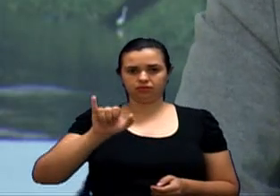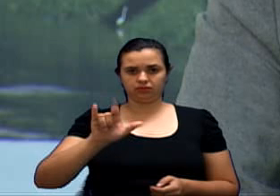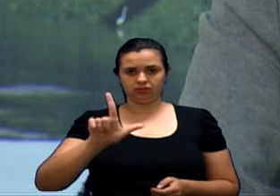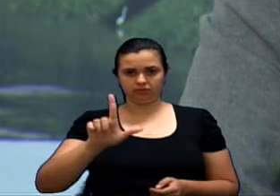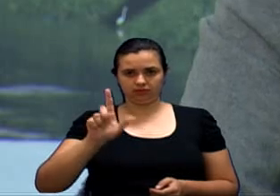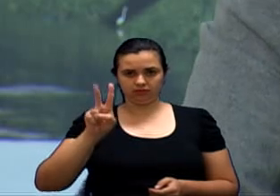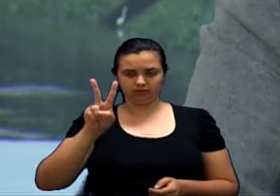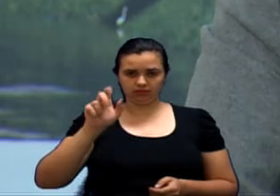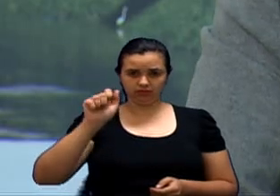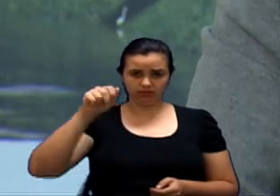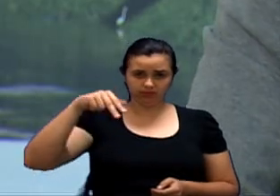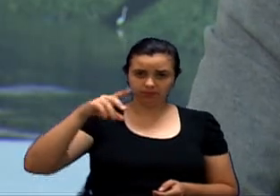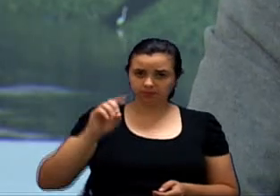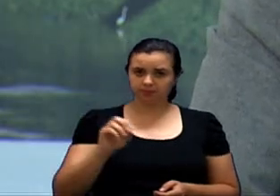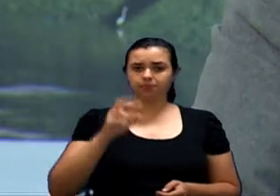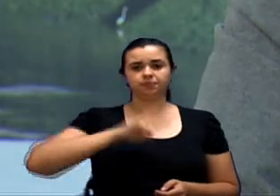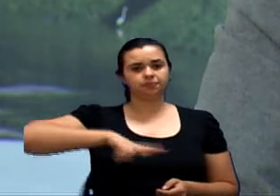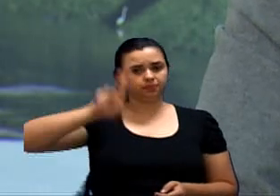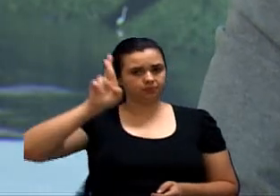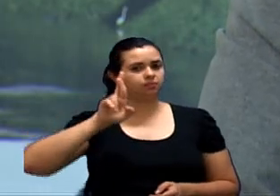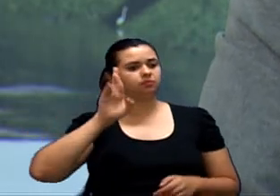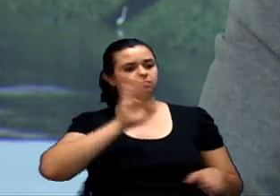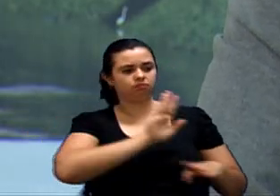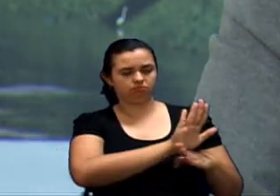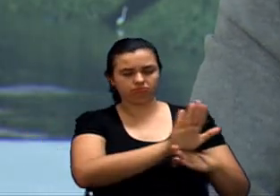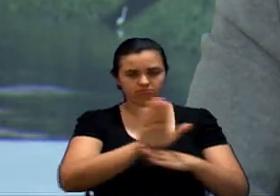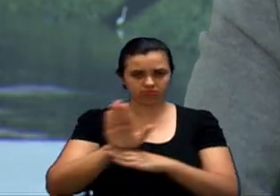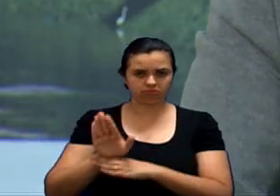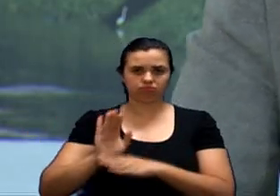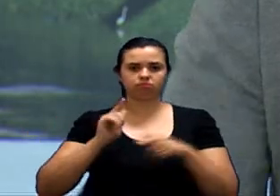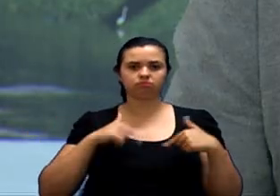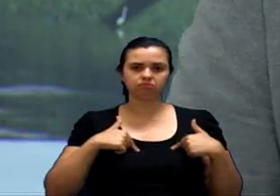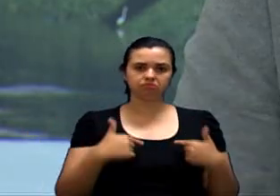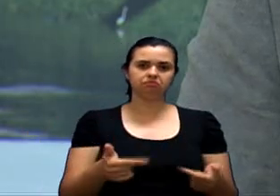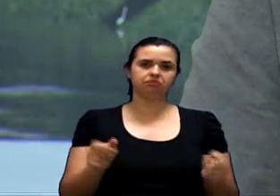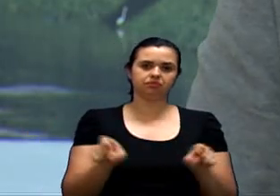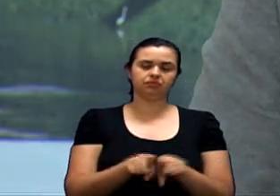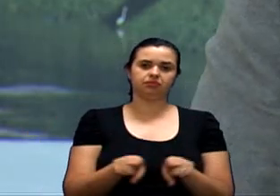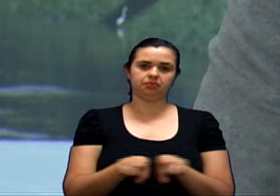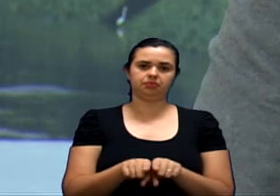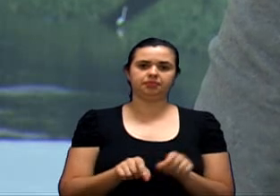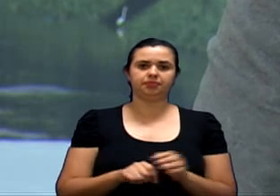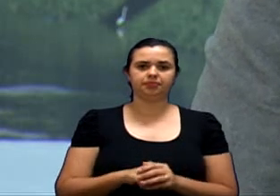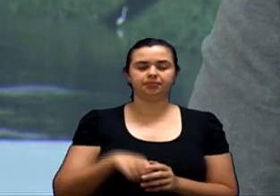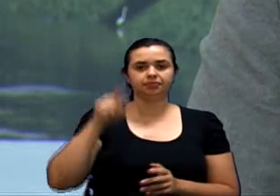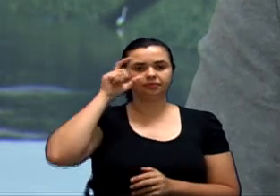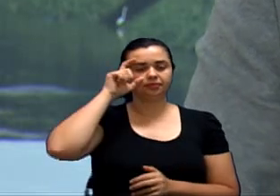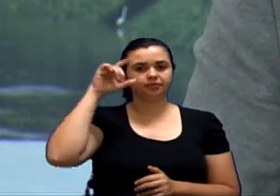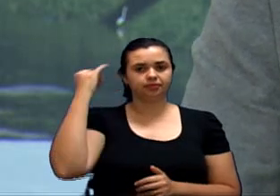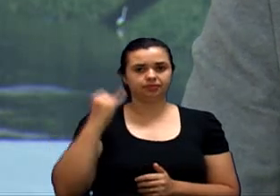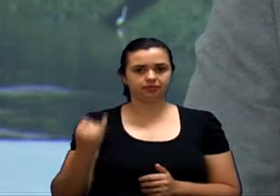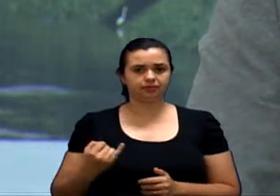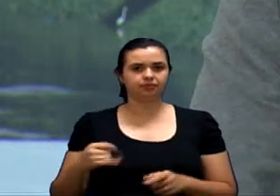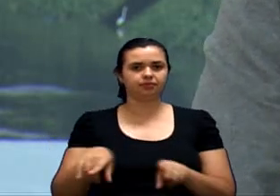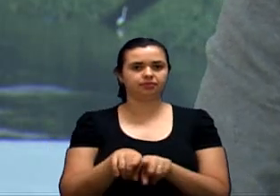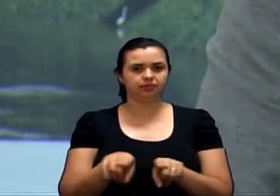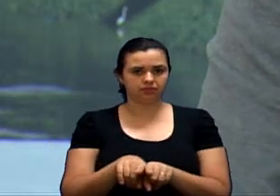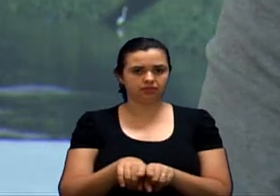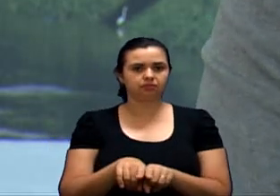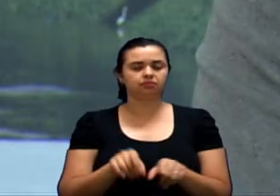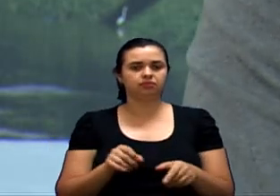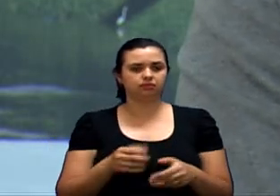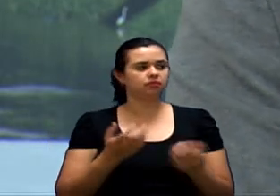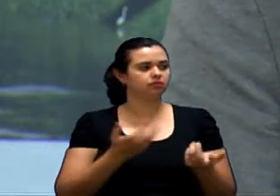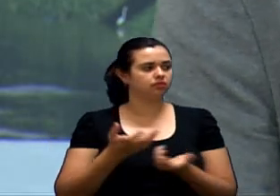aquela implantação, naquela luta também. Vereador Yara, eu gostaria muito de enaltecer aqui o trabalho que a